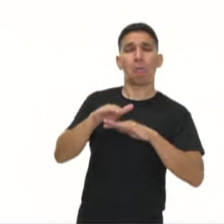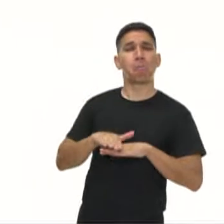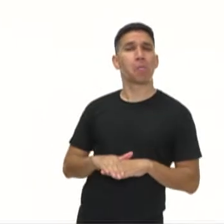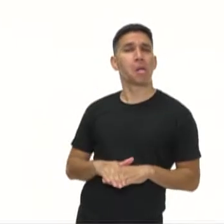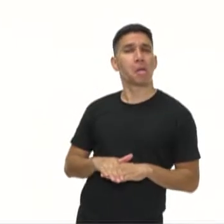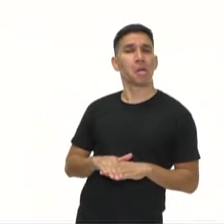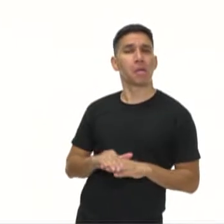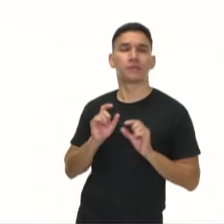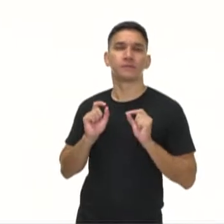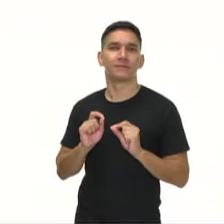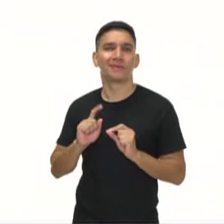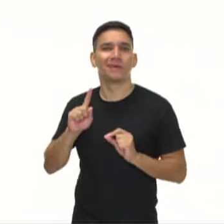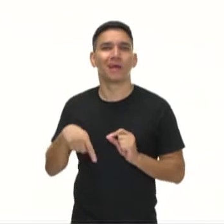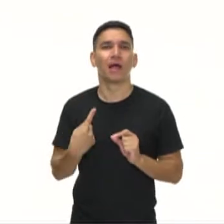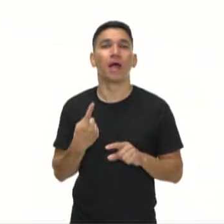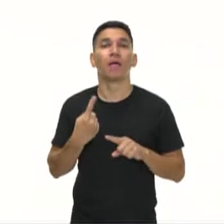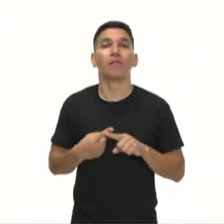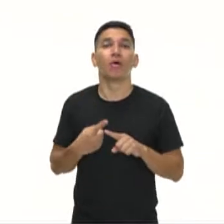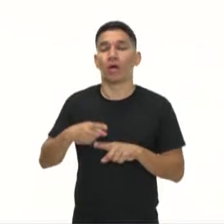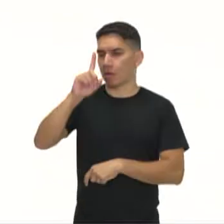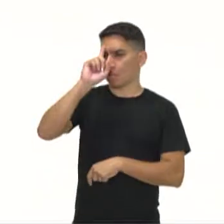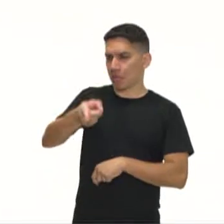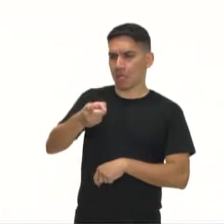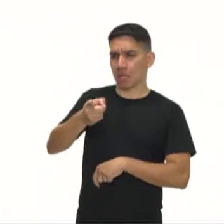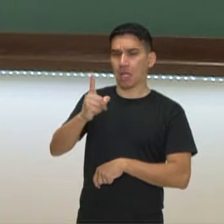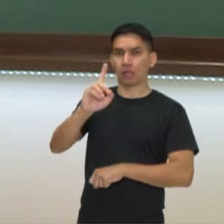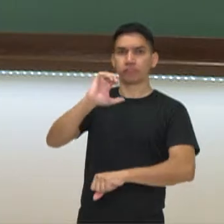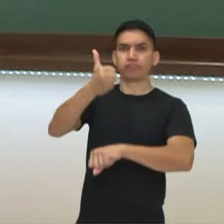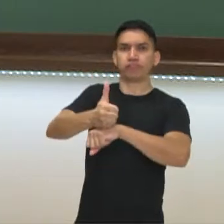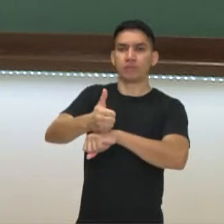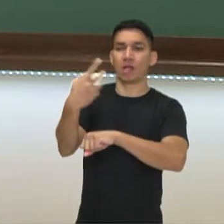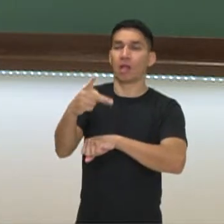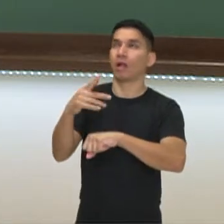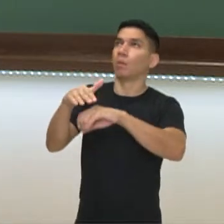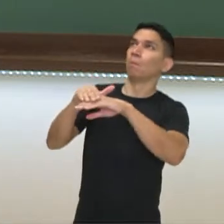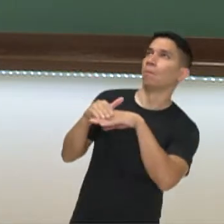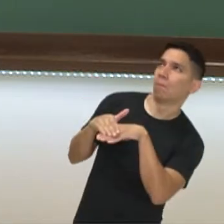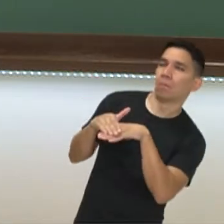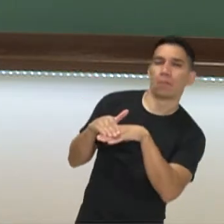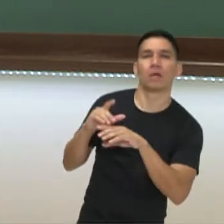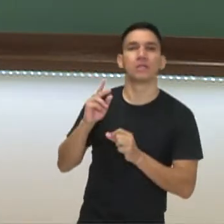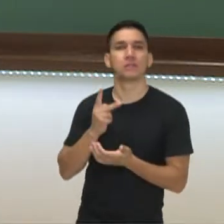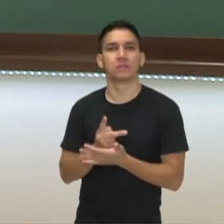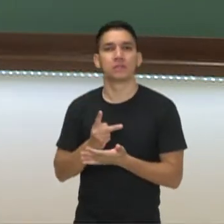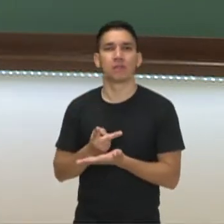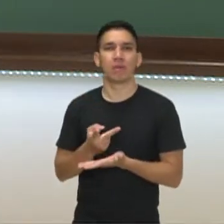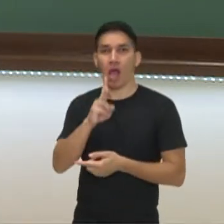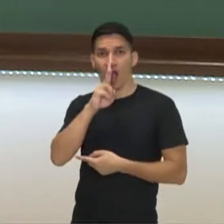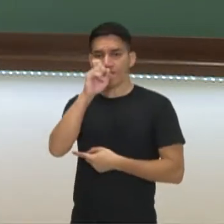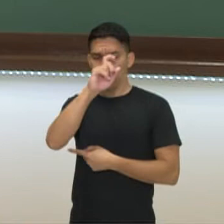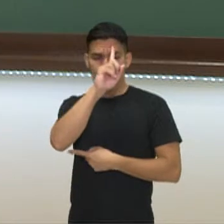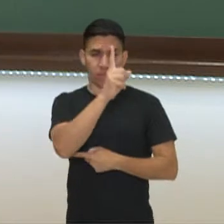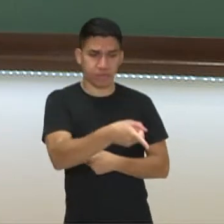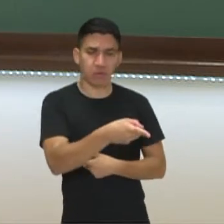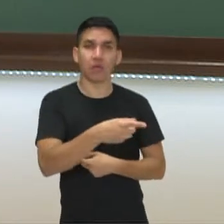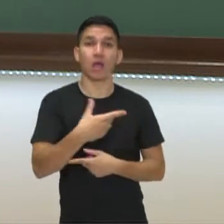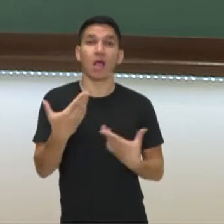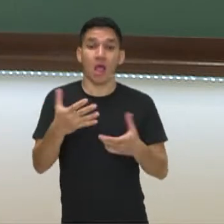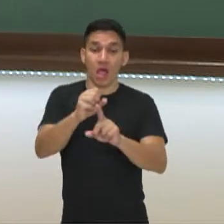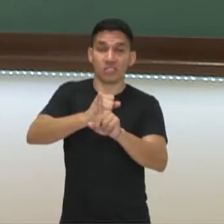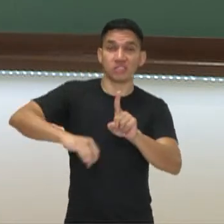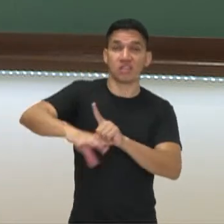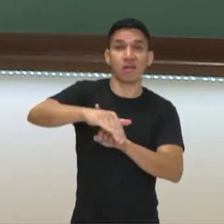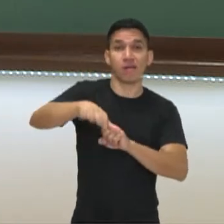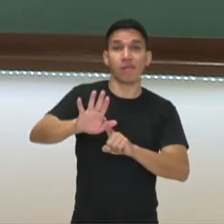justamente, né, a sobreposição de poder e a força sobre a obediência desse poder, o que torna a sociedade muito mais